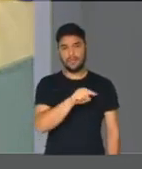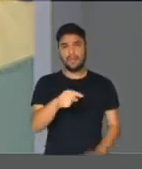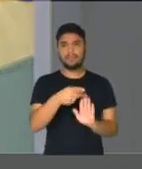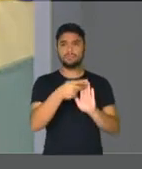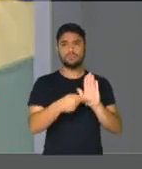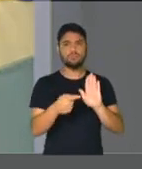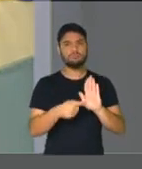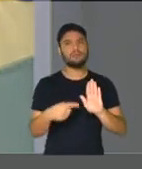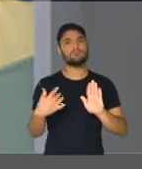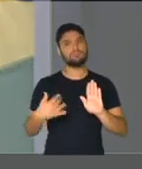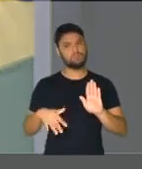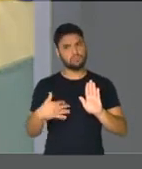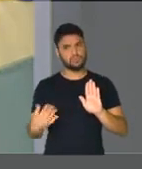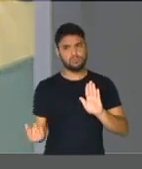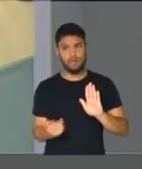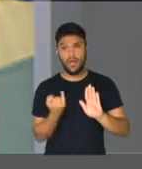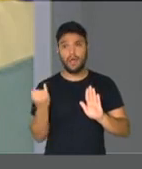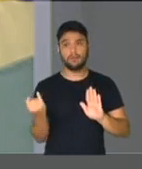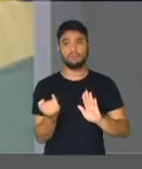tem grande